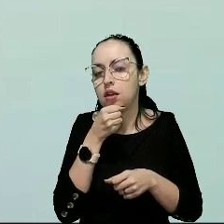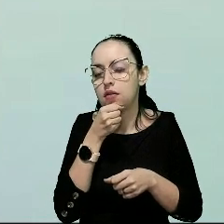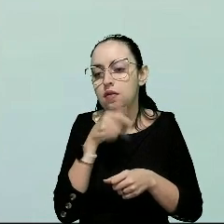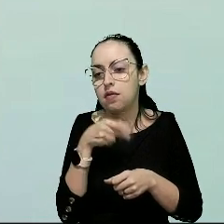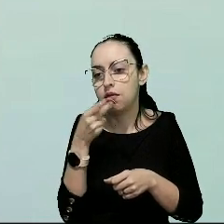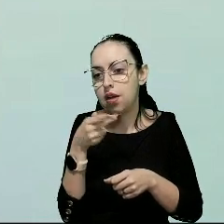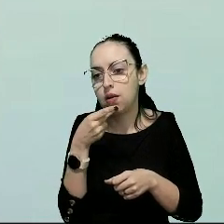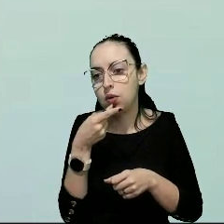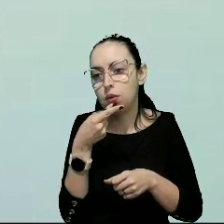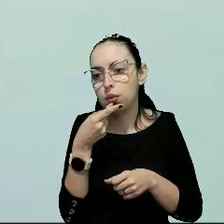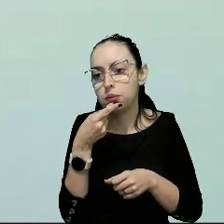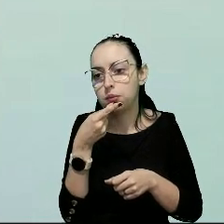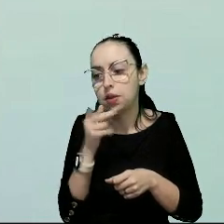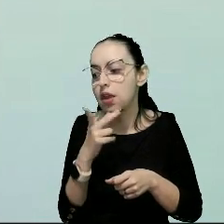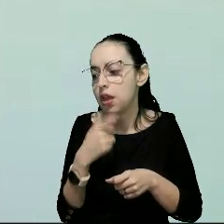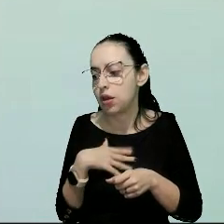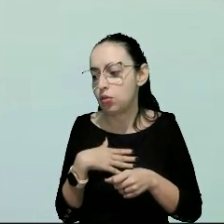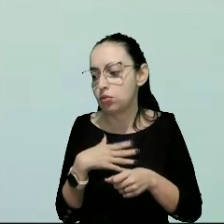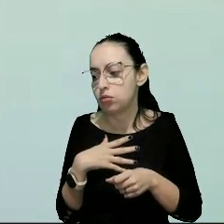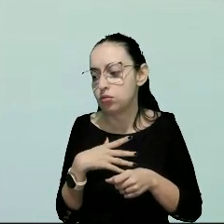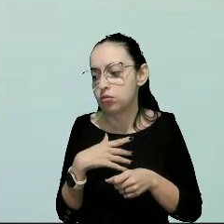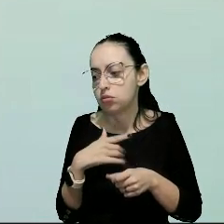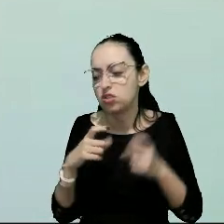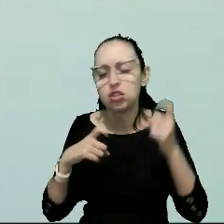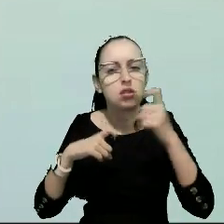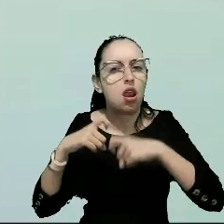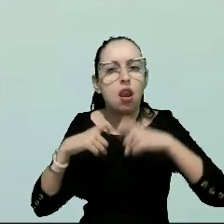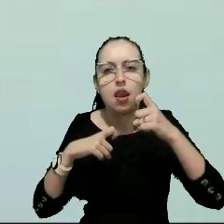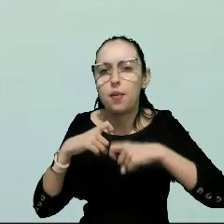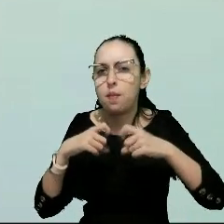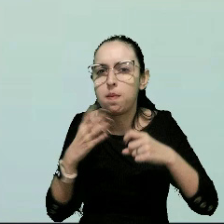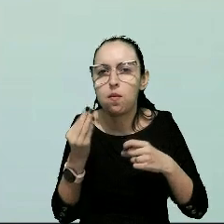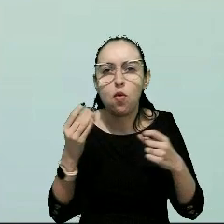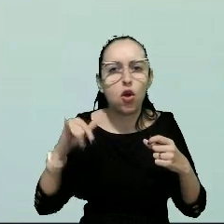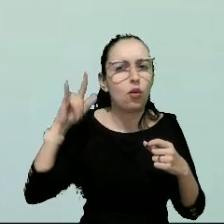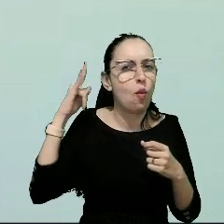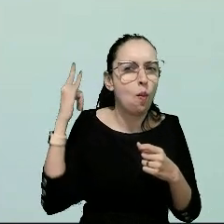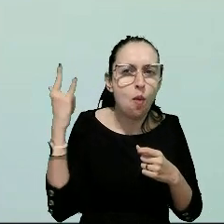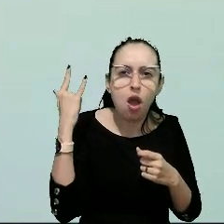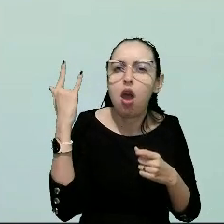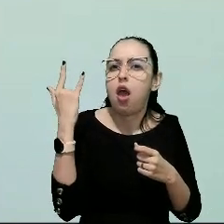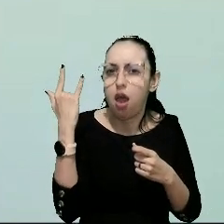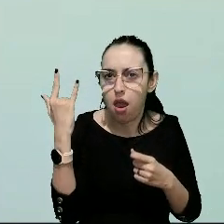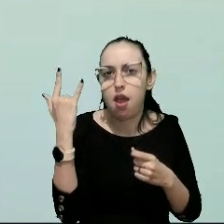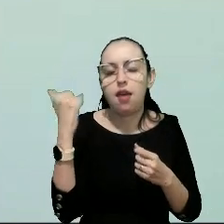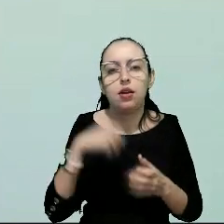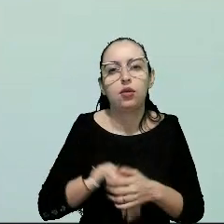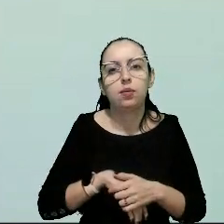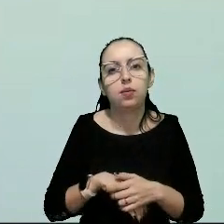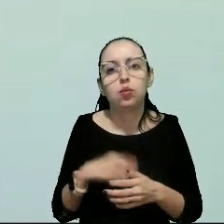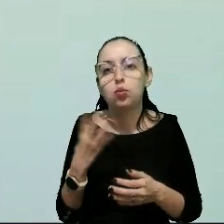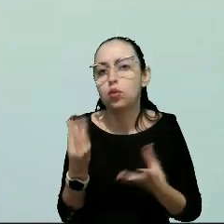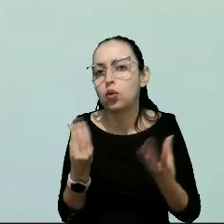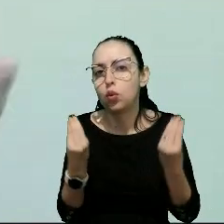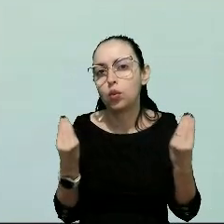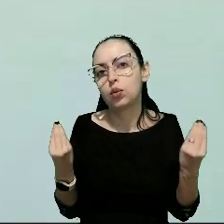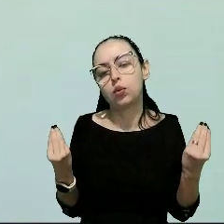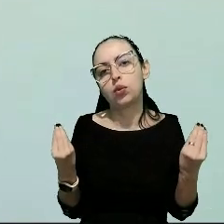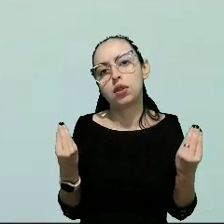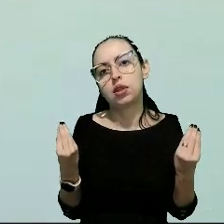falou: eu já trepei muito, muito sexo, muito rock and roll,